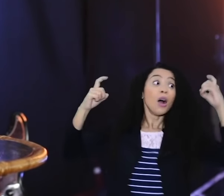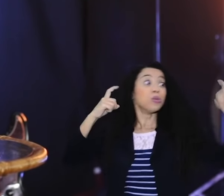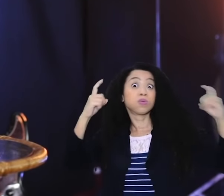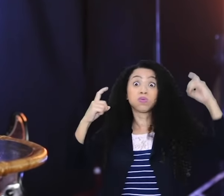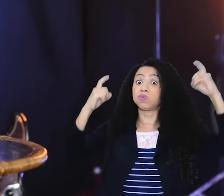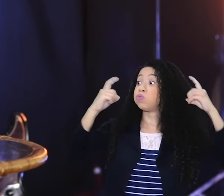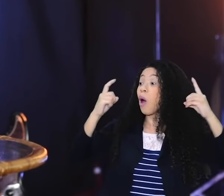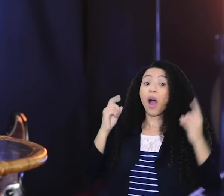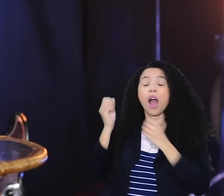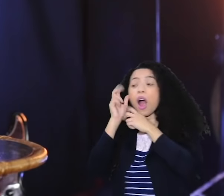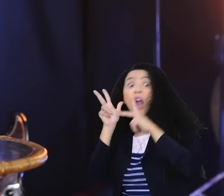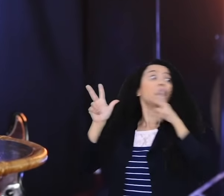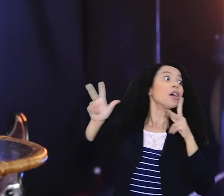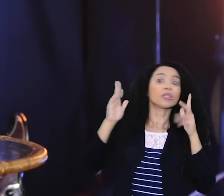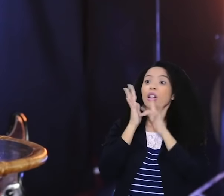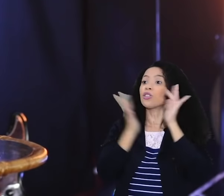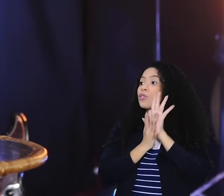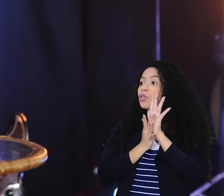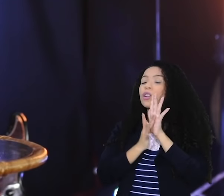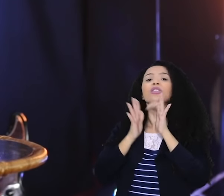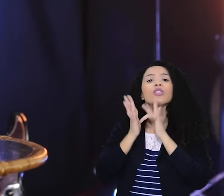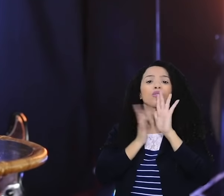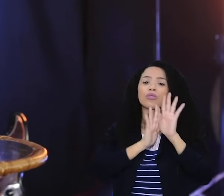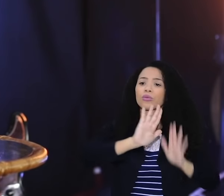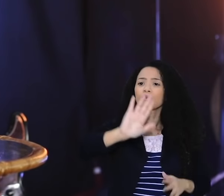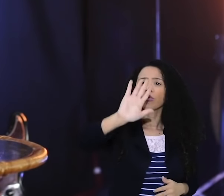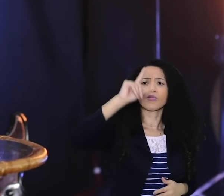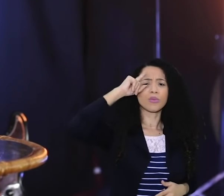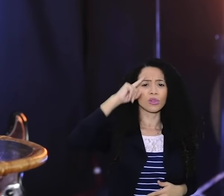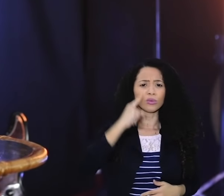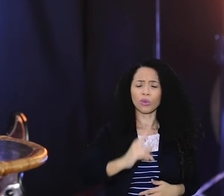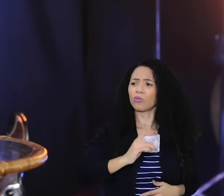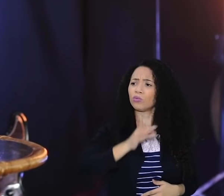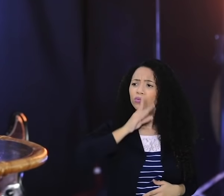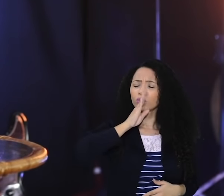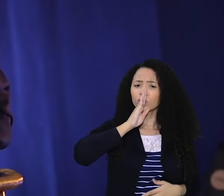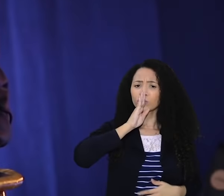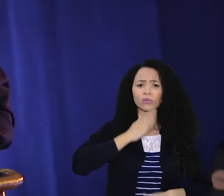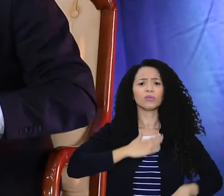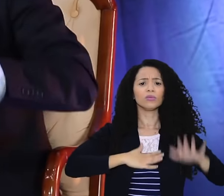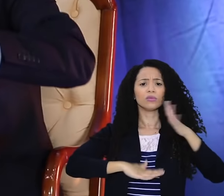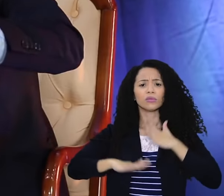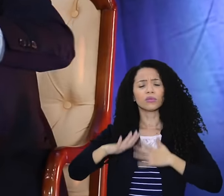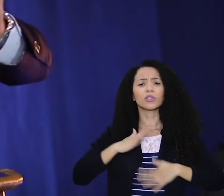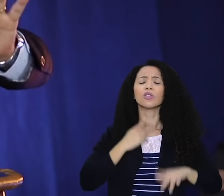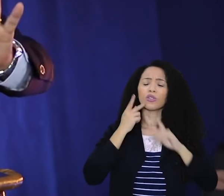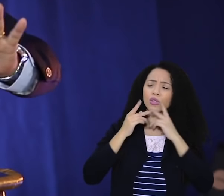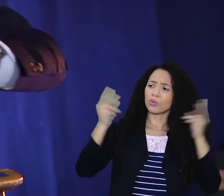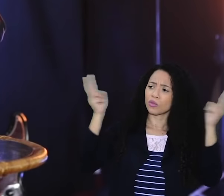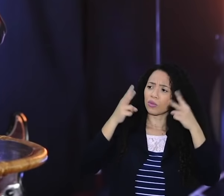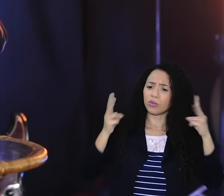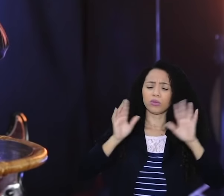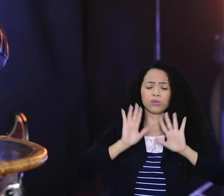acordaram Jesus e ele levantou-se, estendeu a sua mão e disse ao mar: cala-te, aquieta-te, disse ao vento,